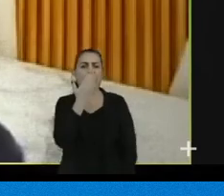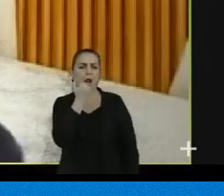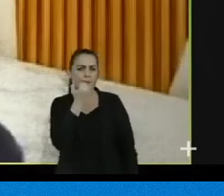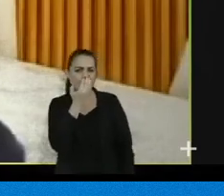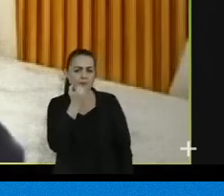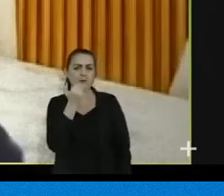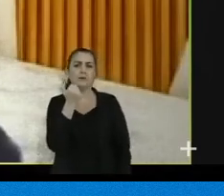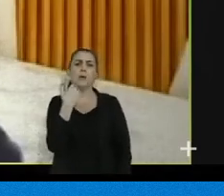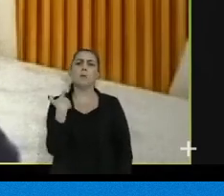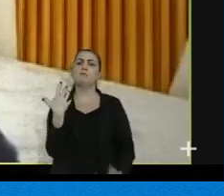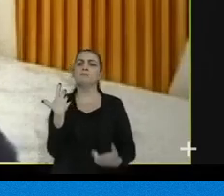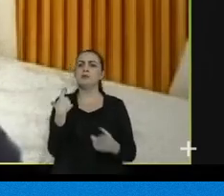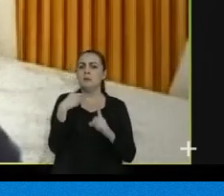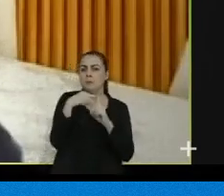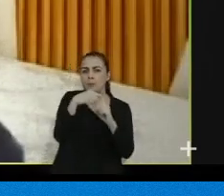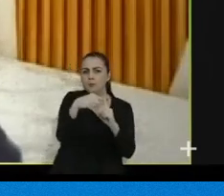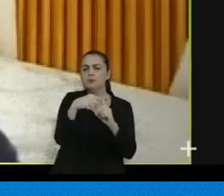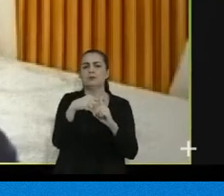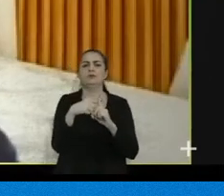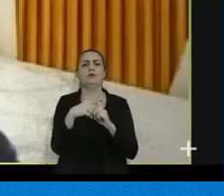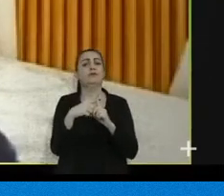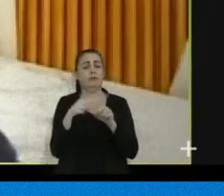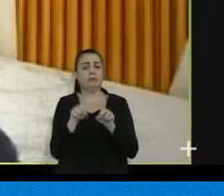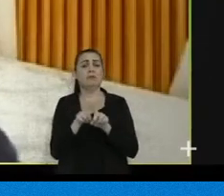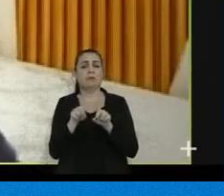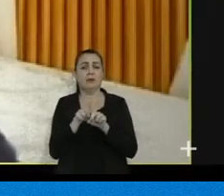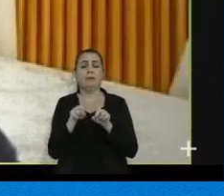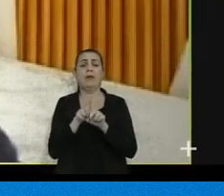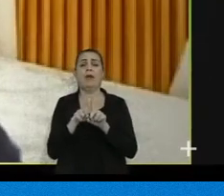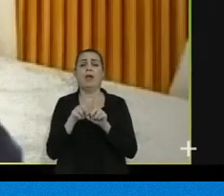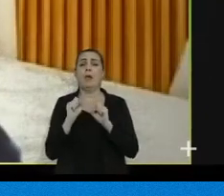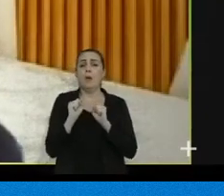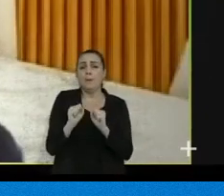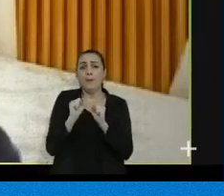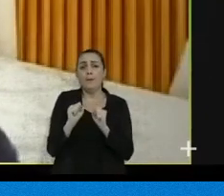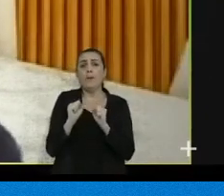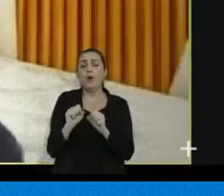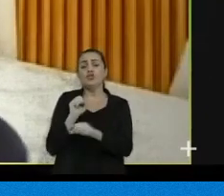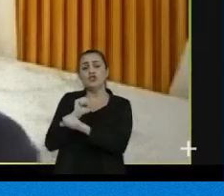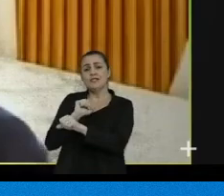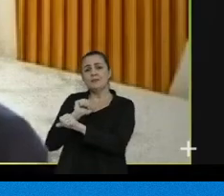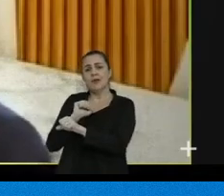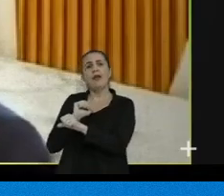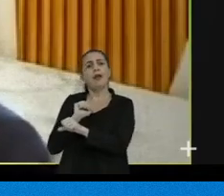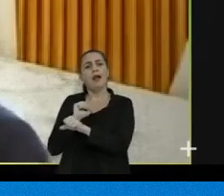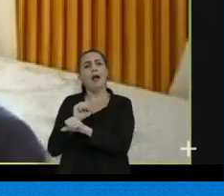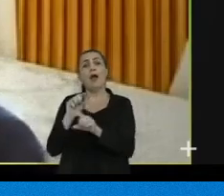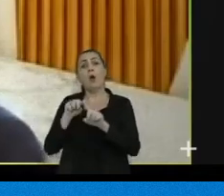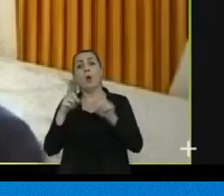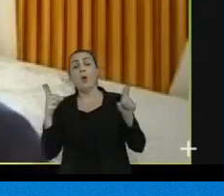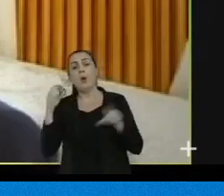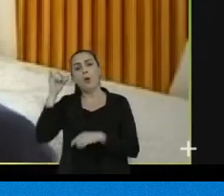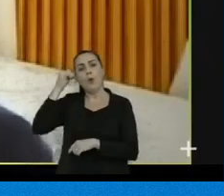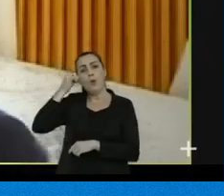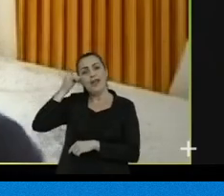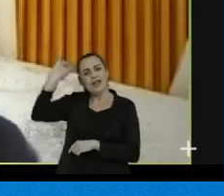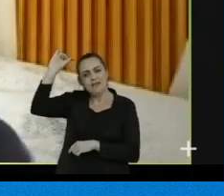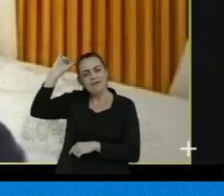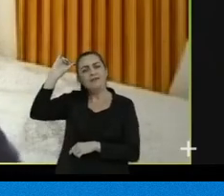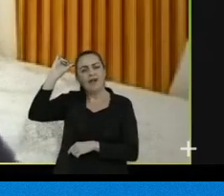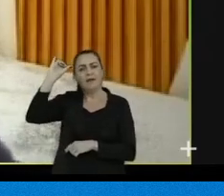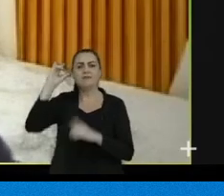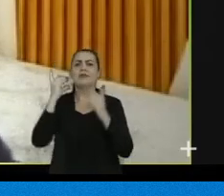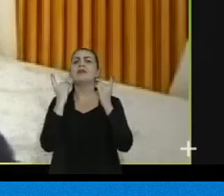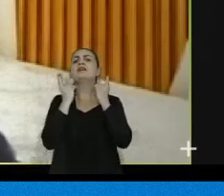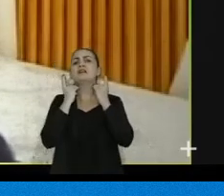talvez até adiando o desenvolvimento ou prevenindo o desenvolvimento da disfunção de tireoide, tá? Então, o que na